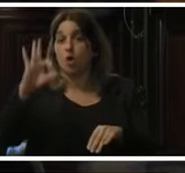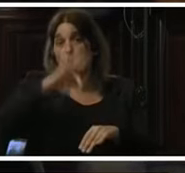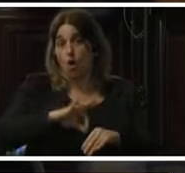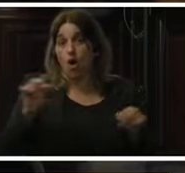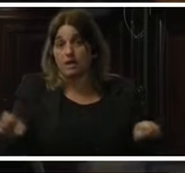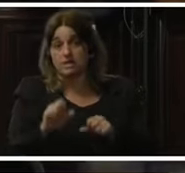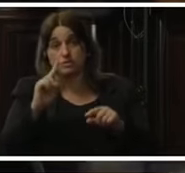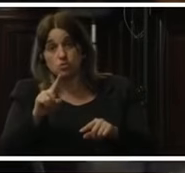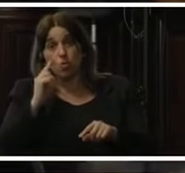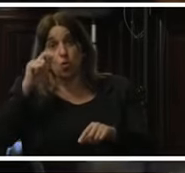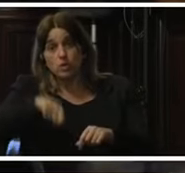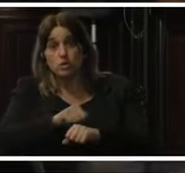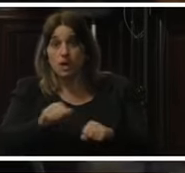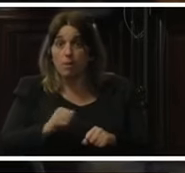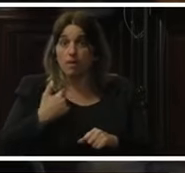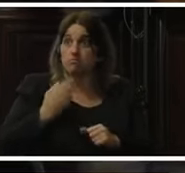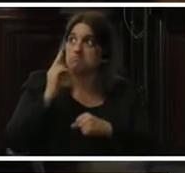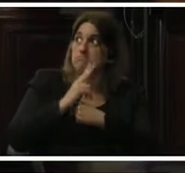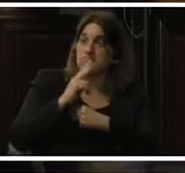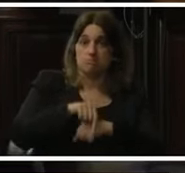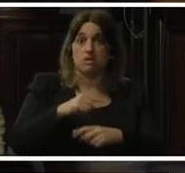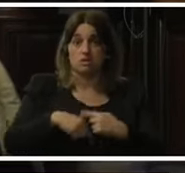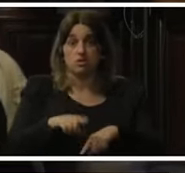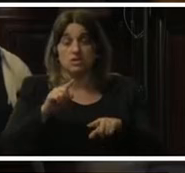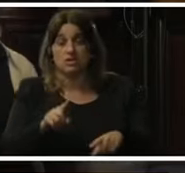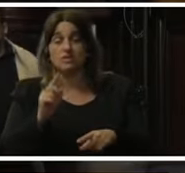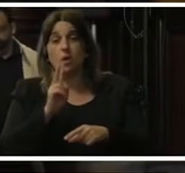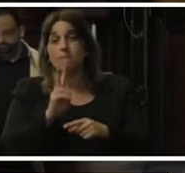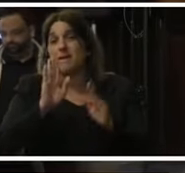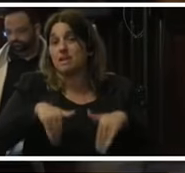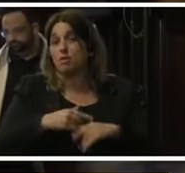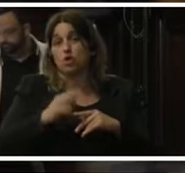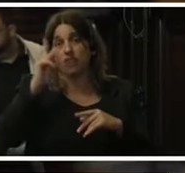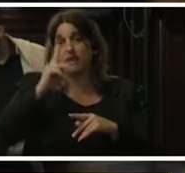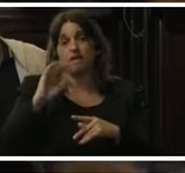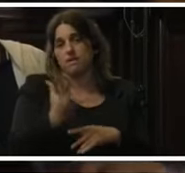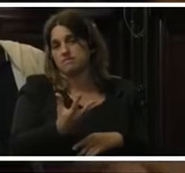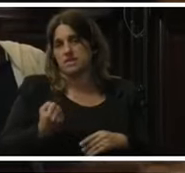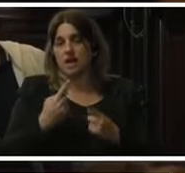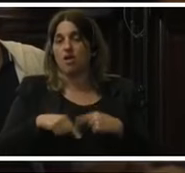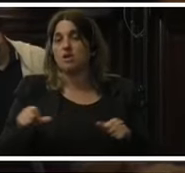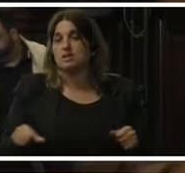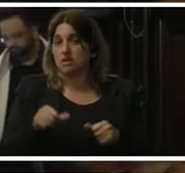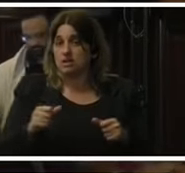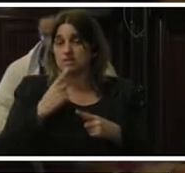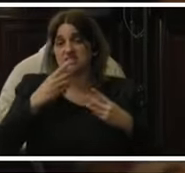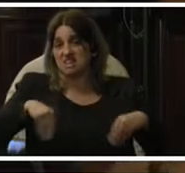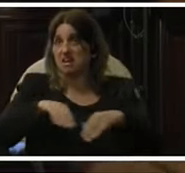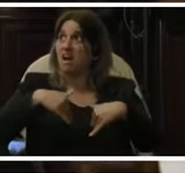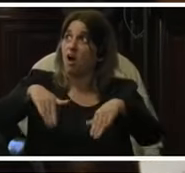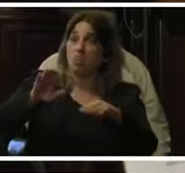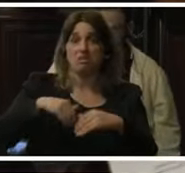por conta disso o patrimônio indígena foi dilapidado e suas terras distribuídas a terceiros em processos irregulares